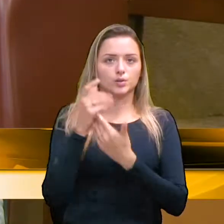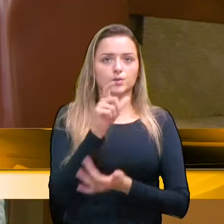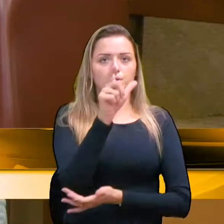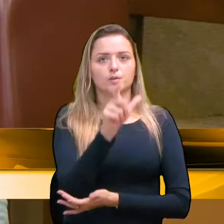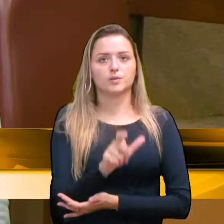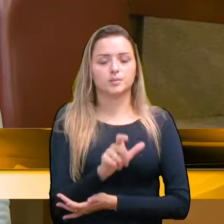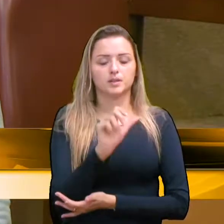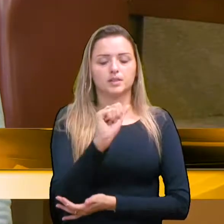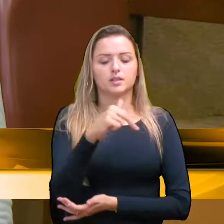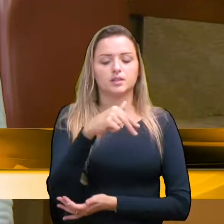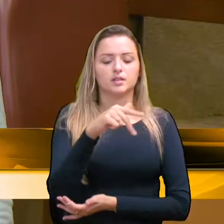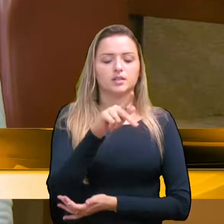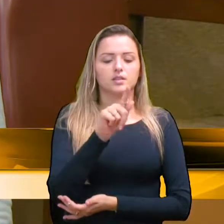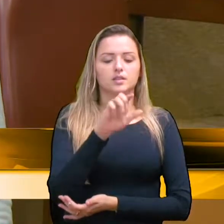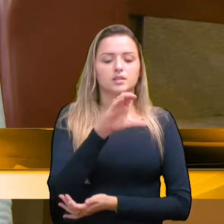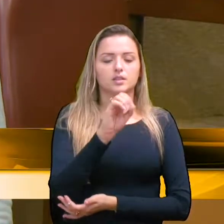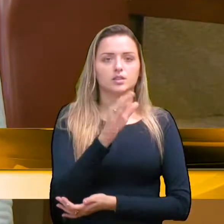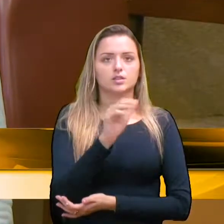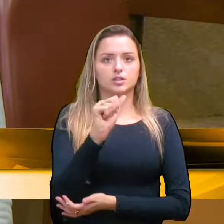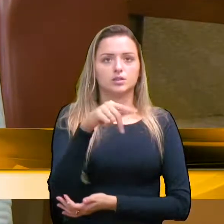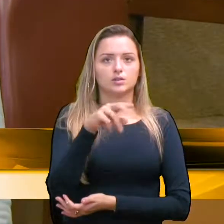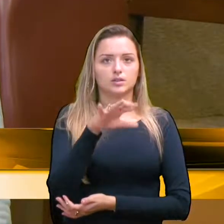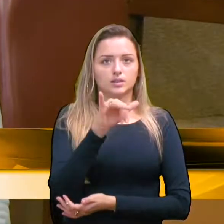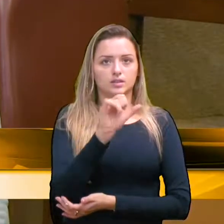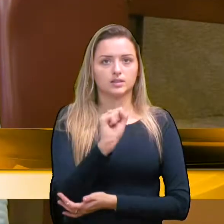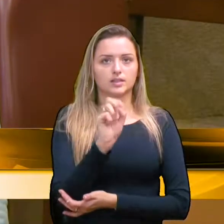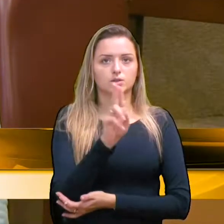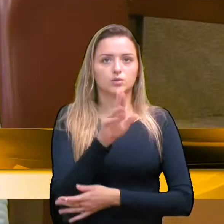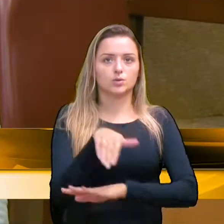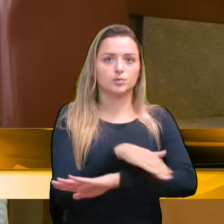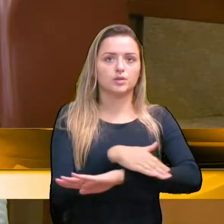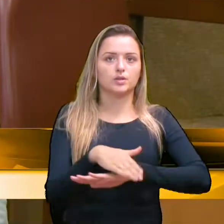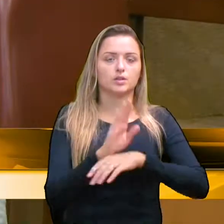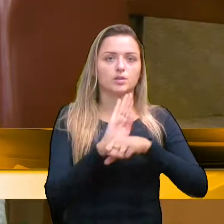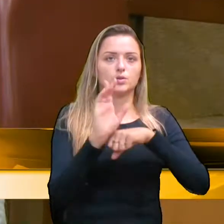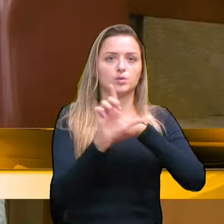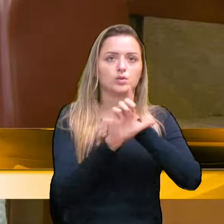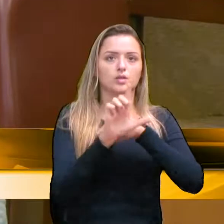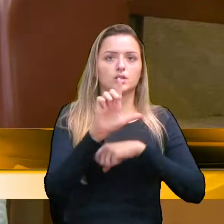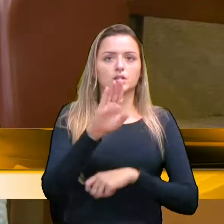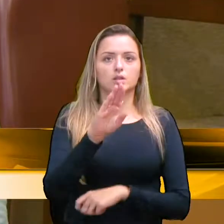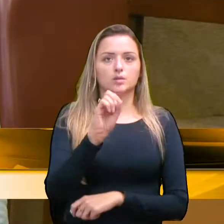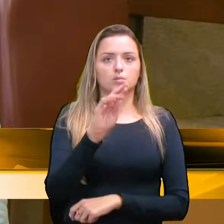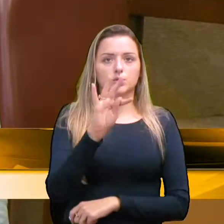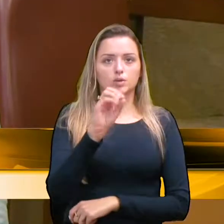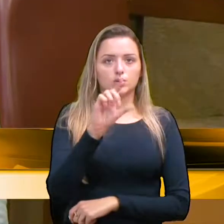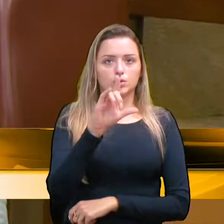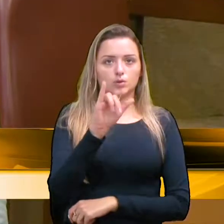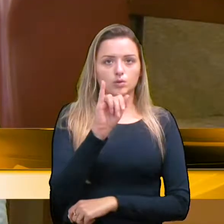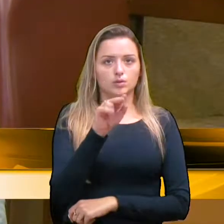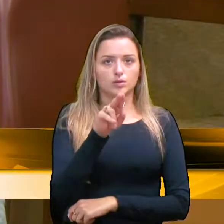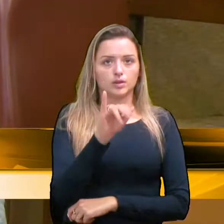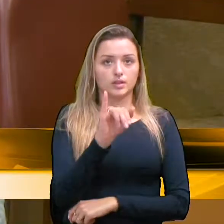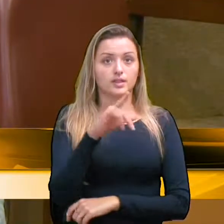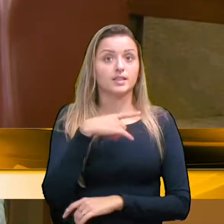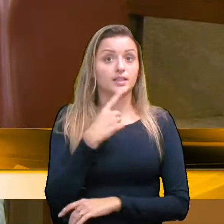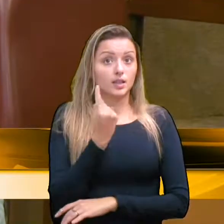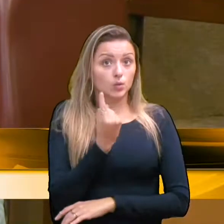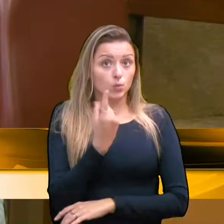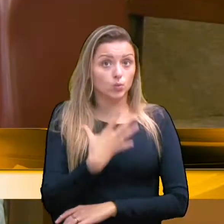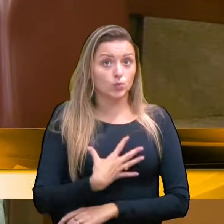seu Ângelo Andrés, que terá o seu nome numa rua do loteamento Bortolini, bairro Bela Vista, né, onde que mora um dos seus